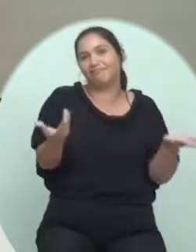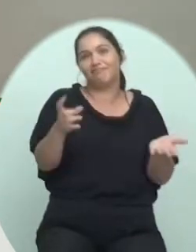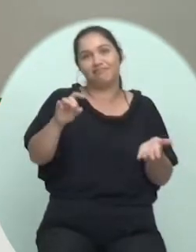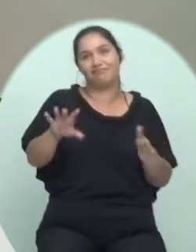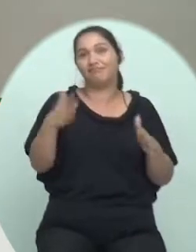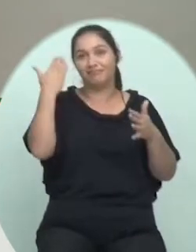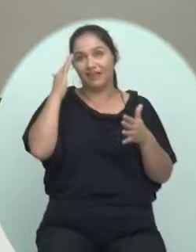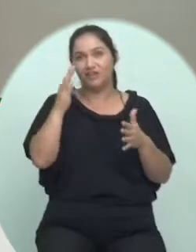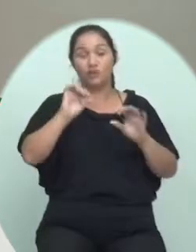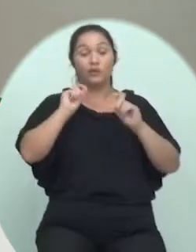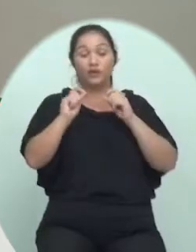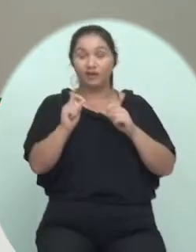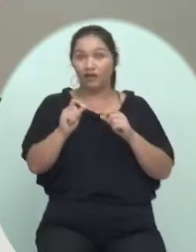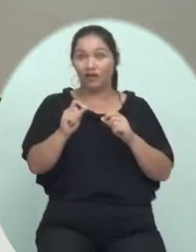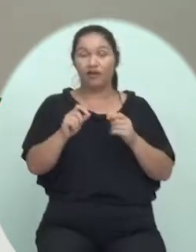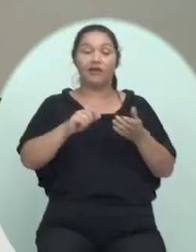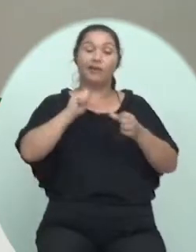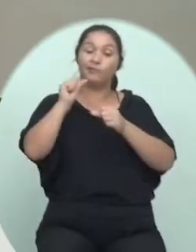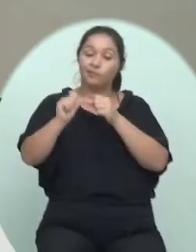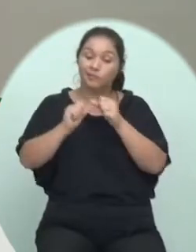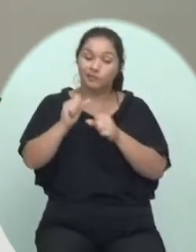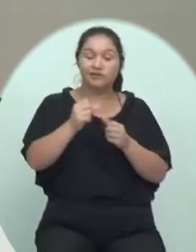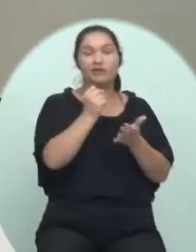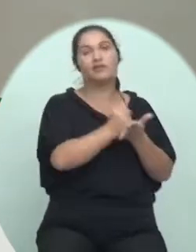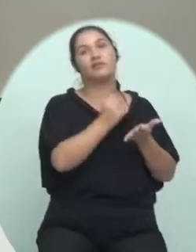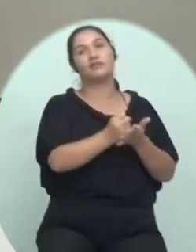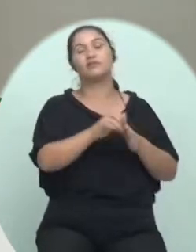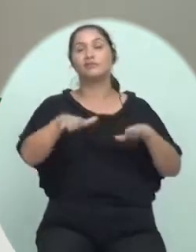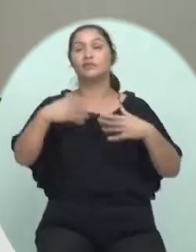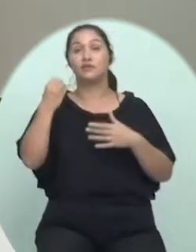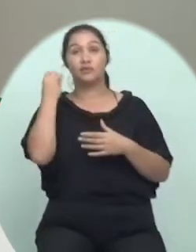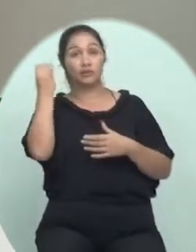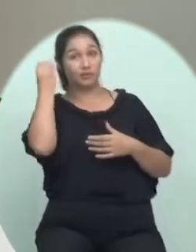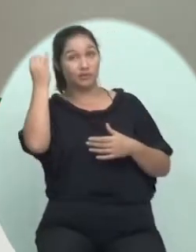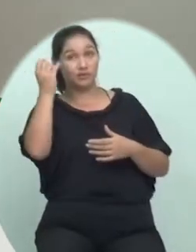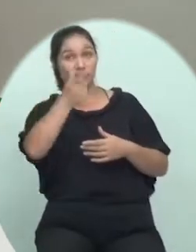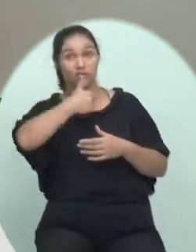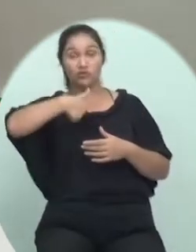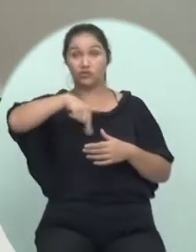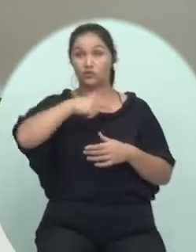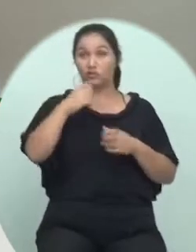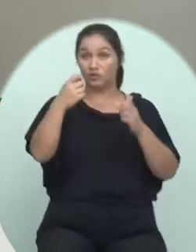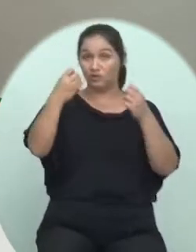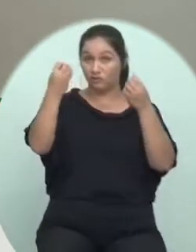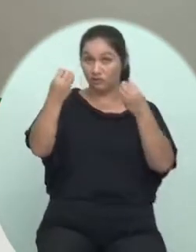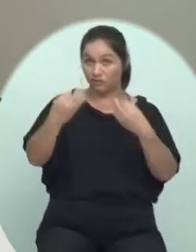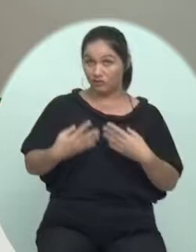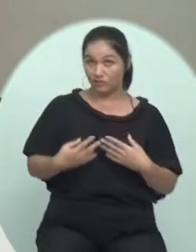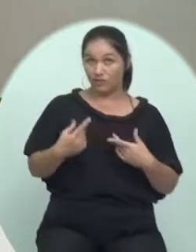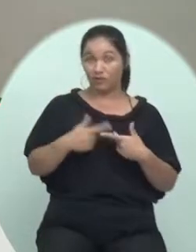então veja a diferença entre uma coisa e outra. É importante a gente trazer isso para o debate, para a gente